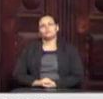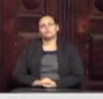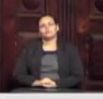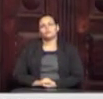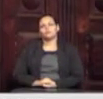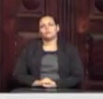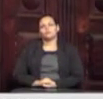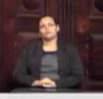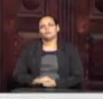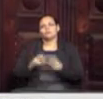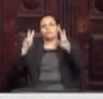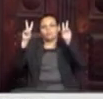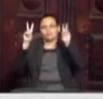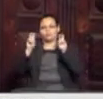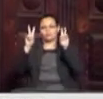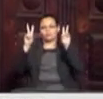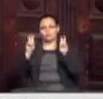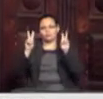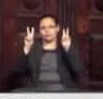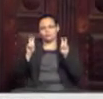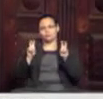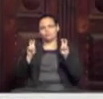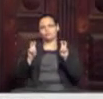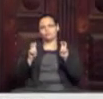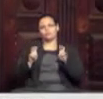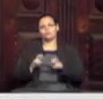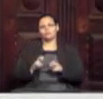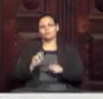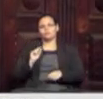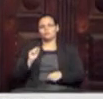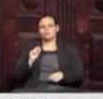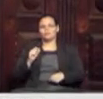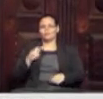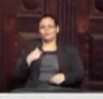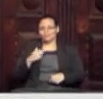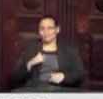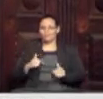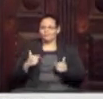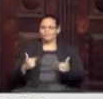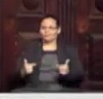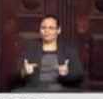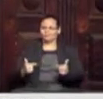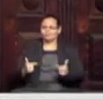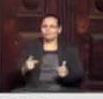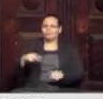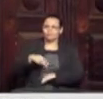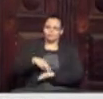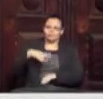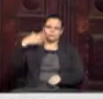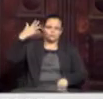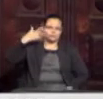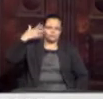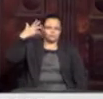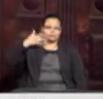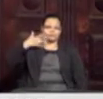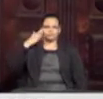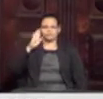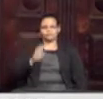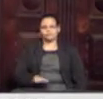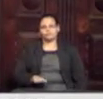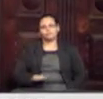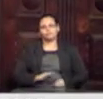ao tema que me move ocupar a tribuna nesta